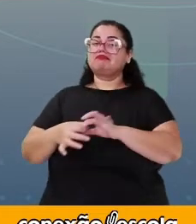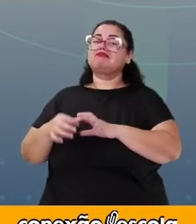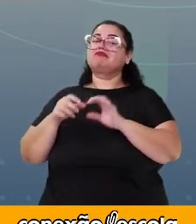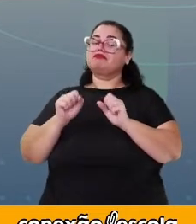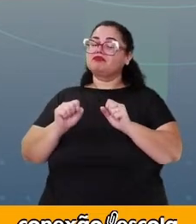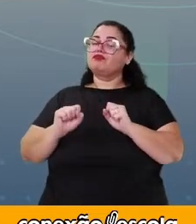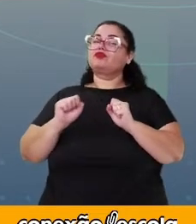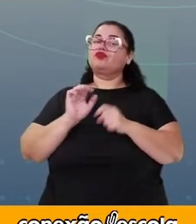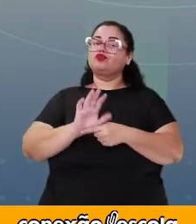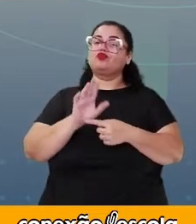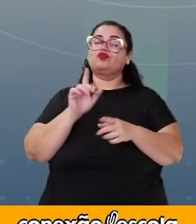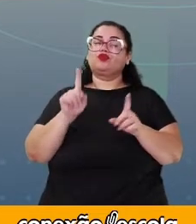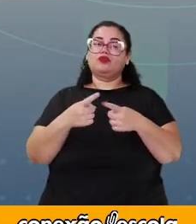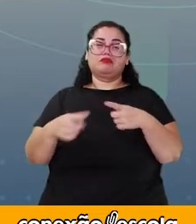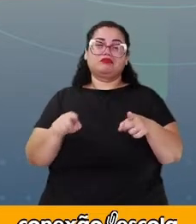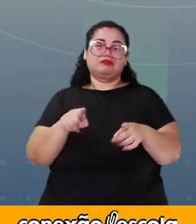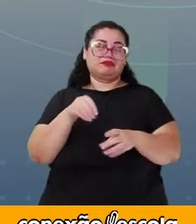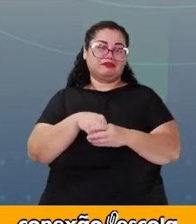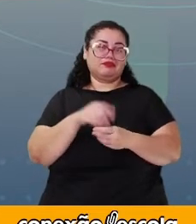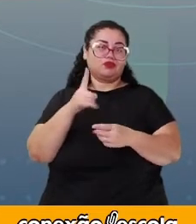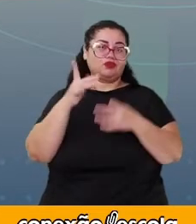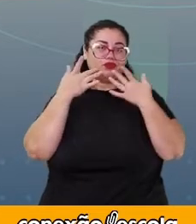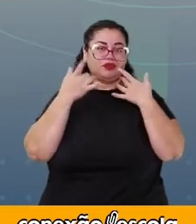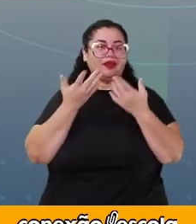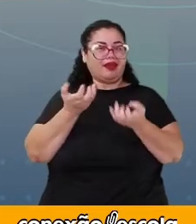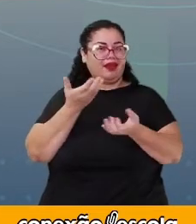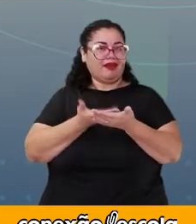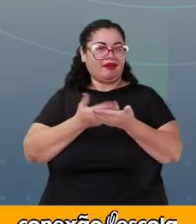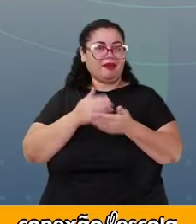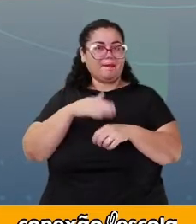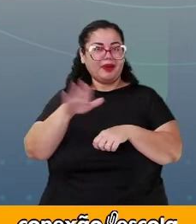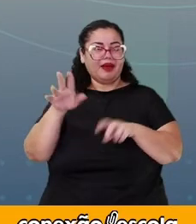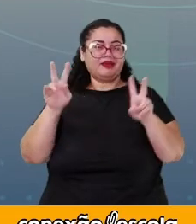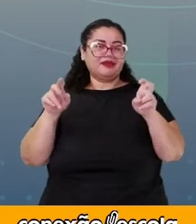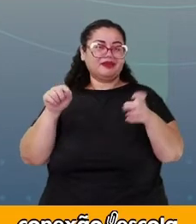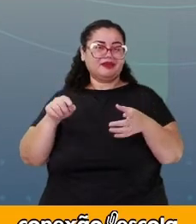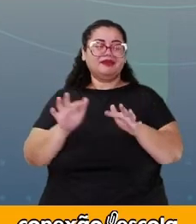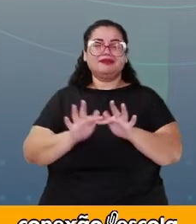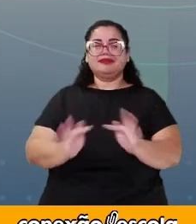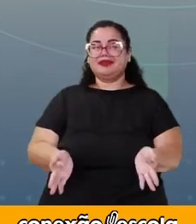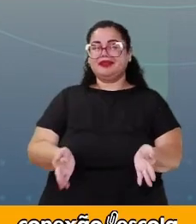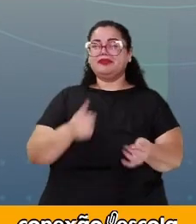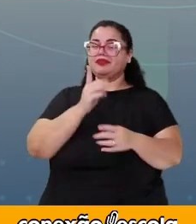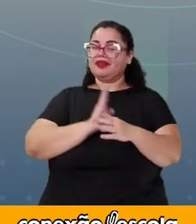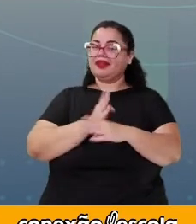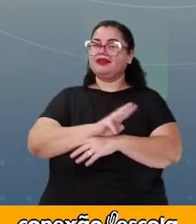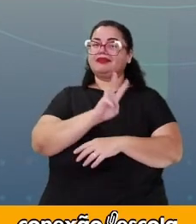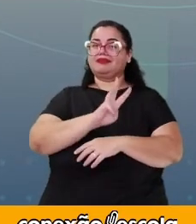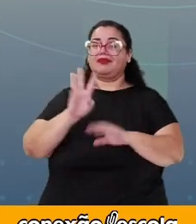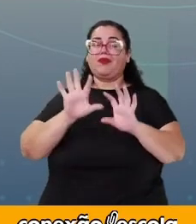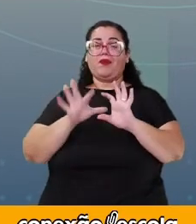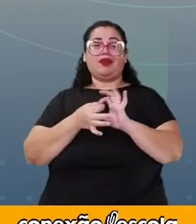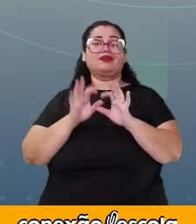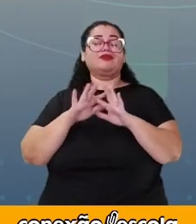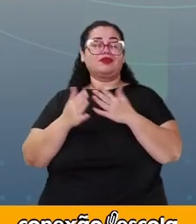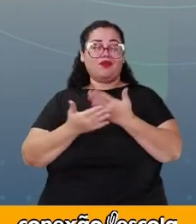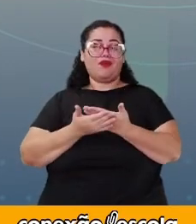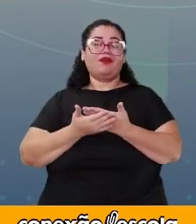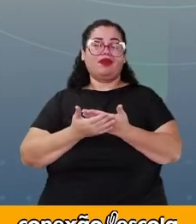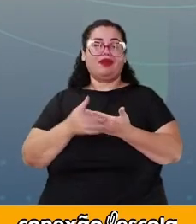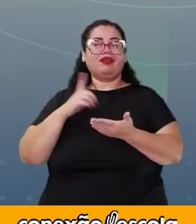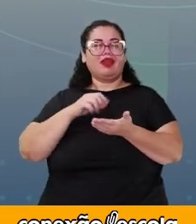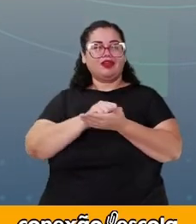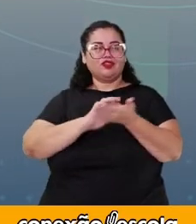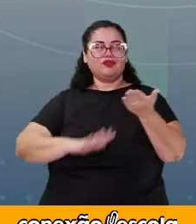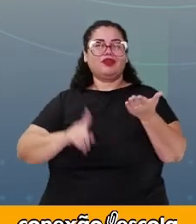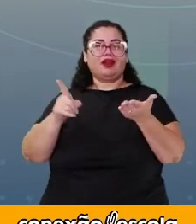da peça de teatro. Quer estudar mais sobre esse assunto? É simples, acesse o portal Conexão Escola, que tem uma